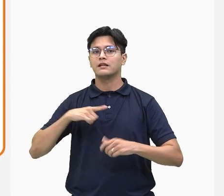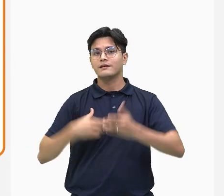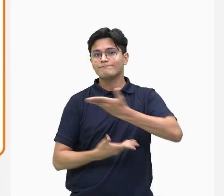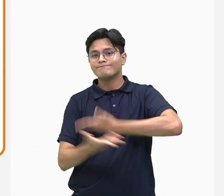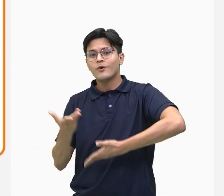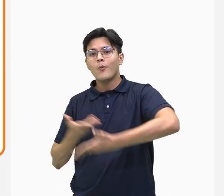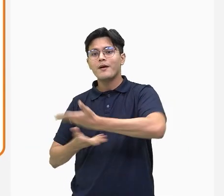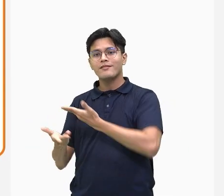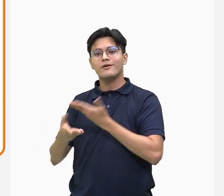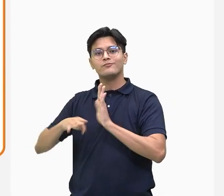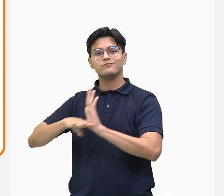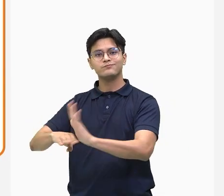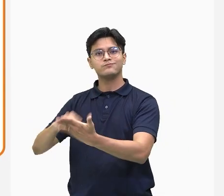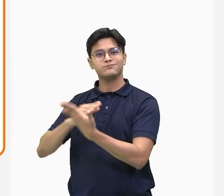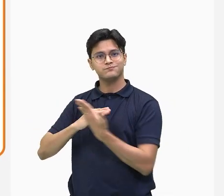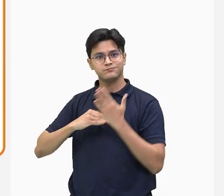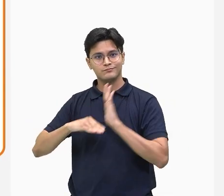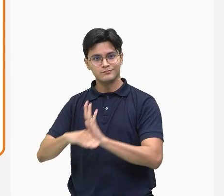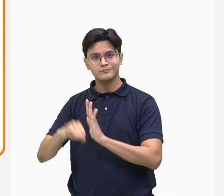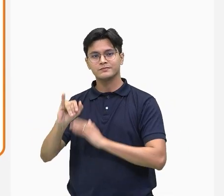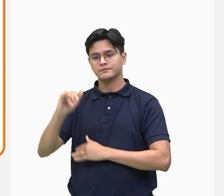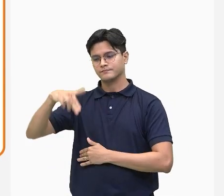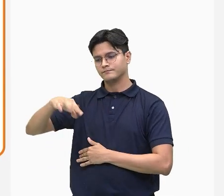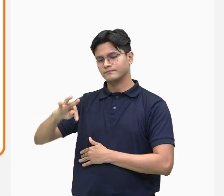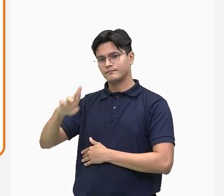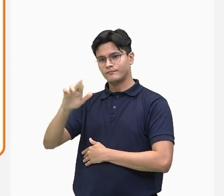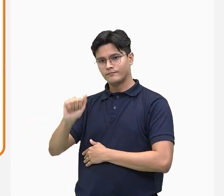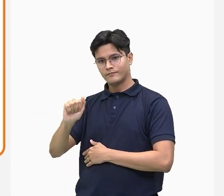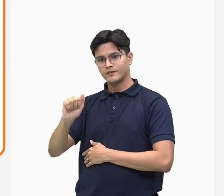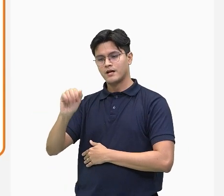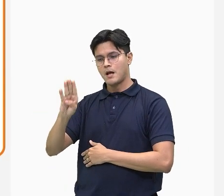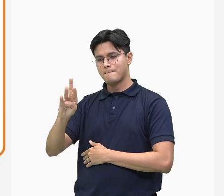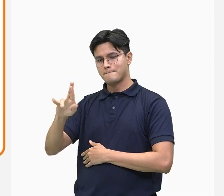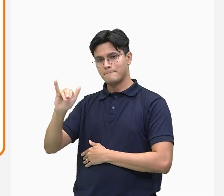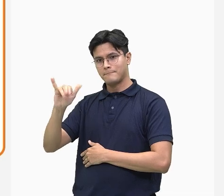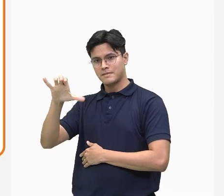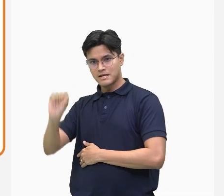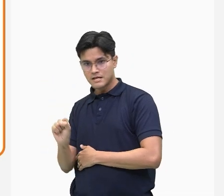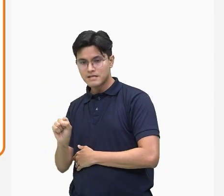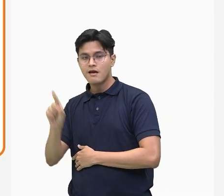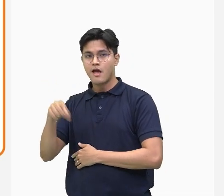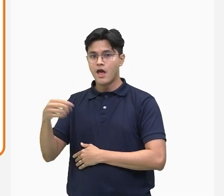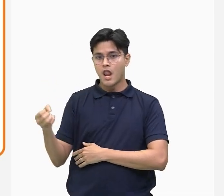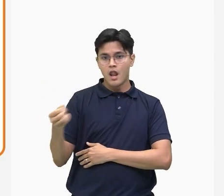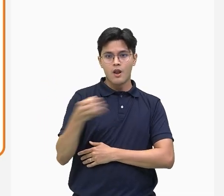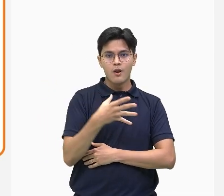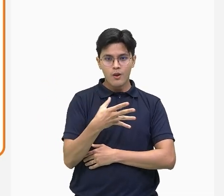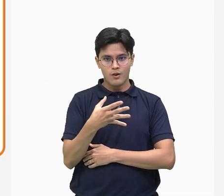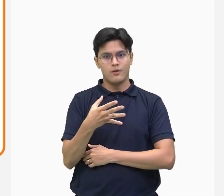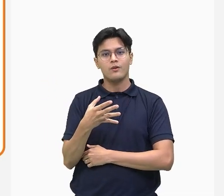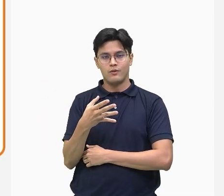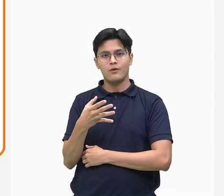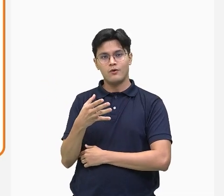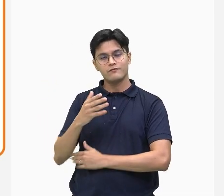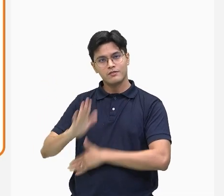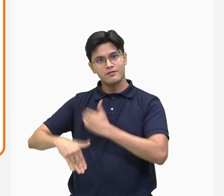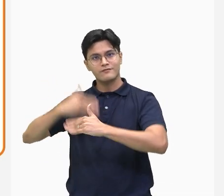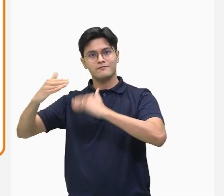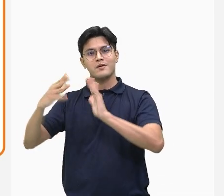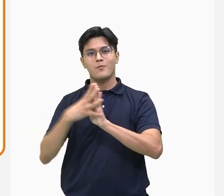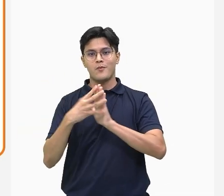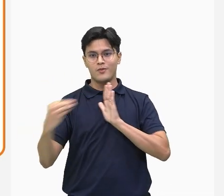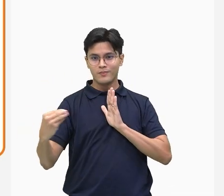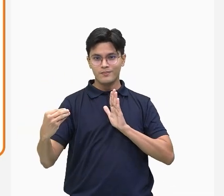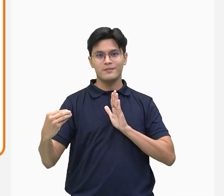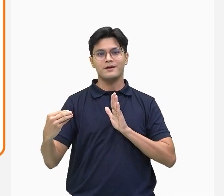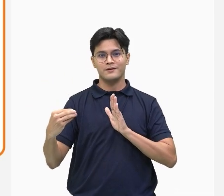intra-BRICS, que acaba surgindo com o novo Banco de Desenvolvimento e o arranjo de contingente de reservas, tá?